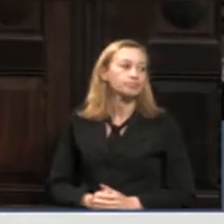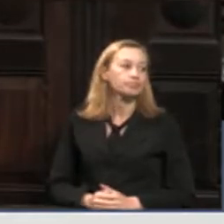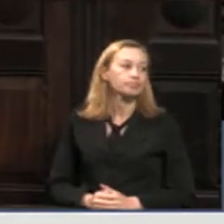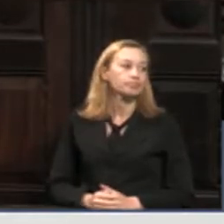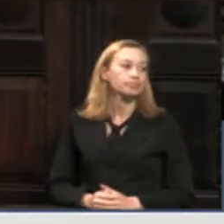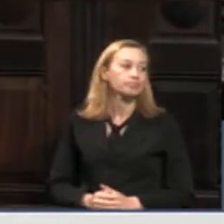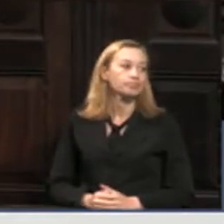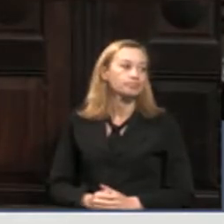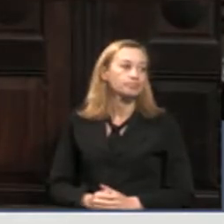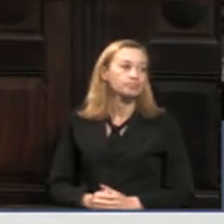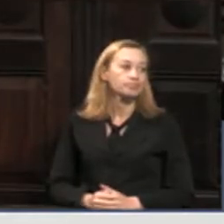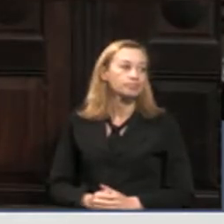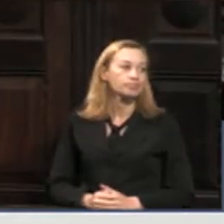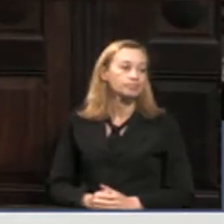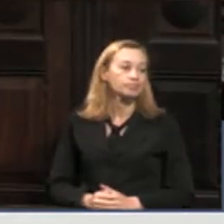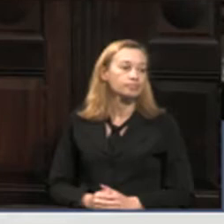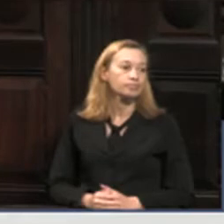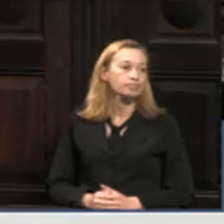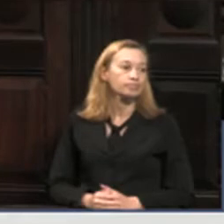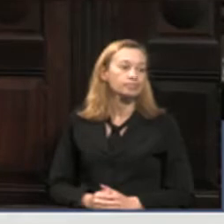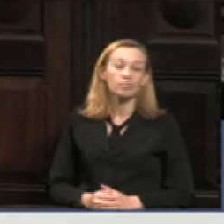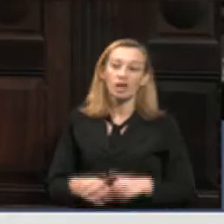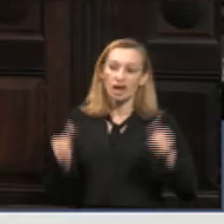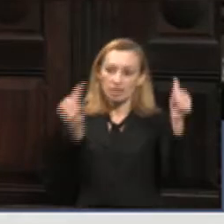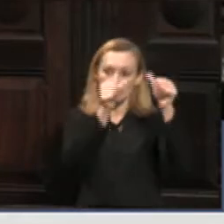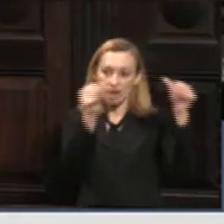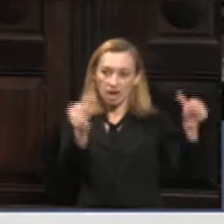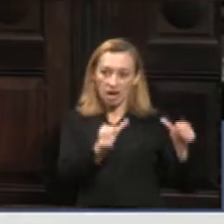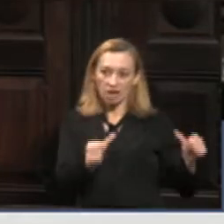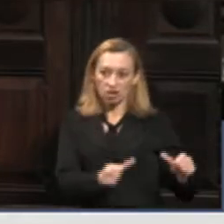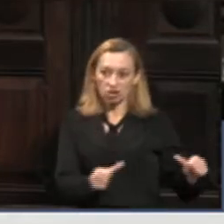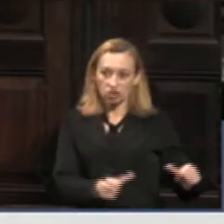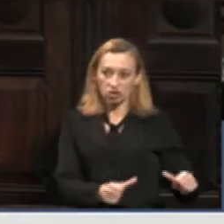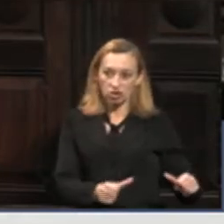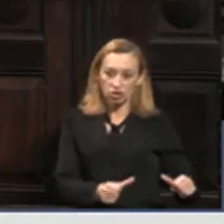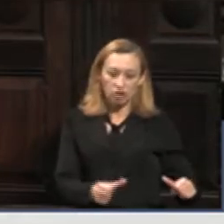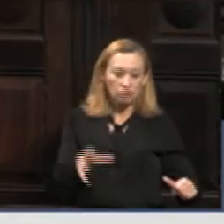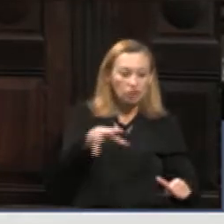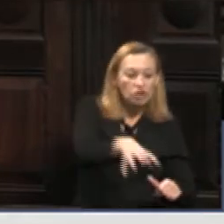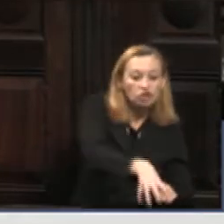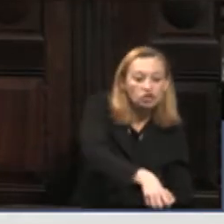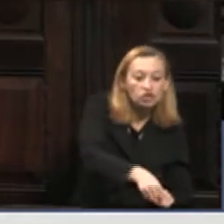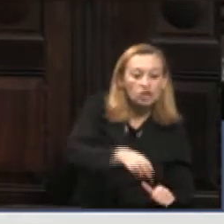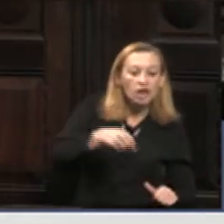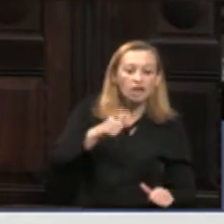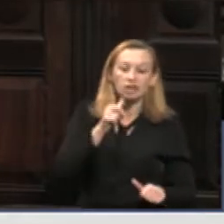imagem que foi retirada do fundo do rio